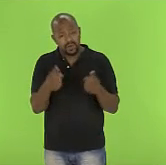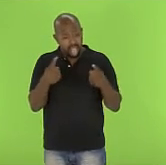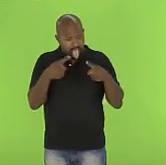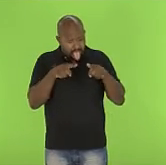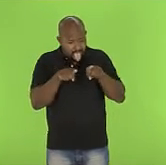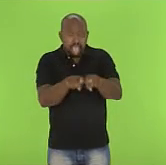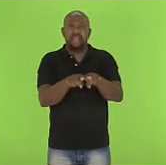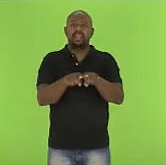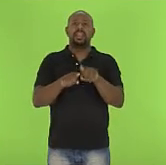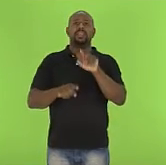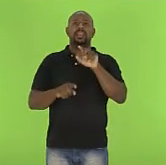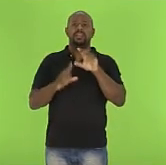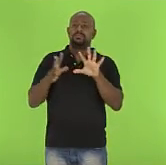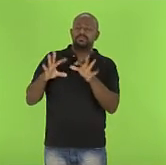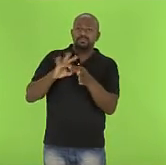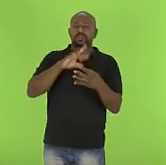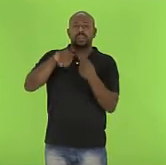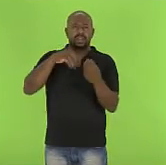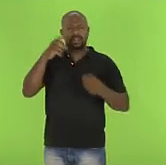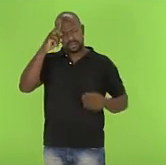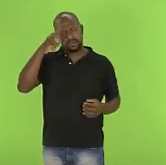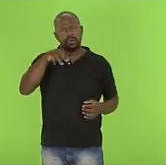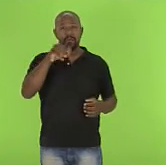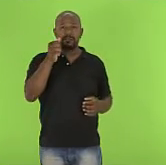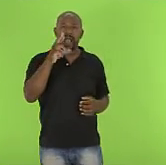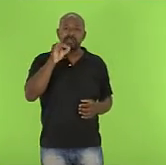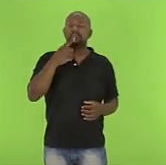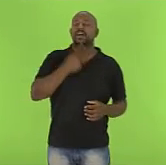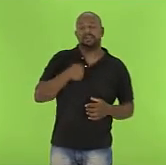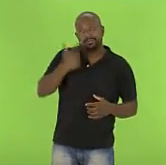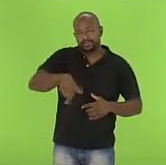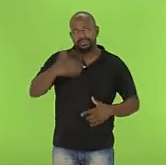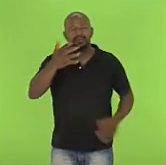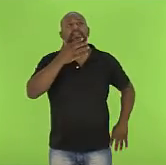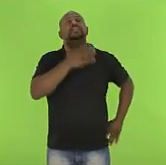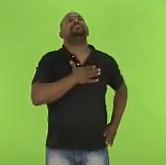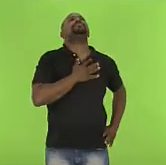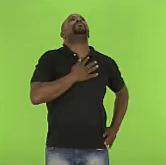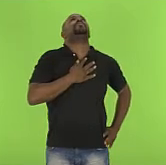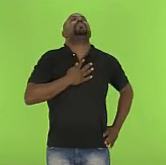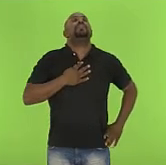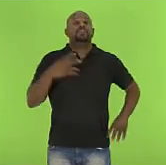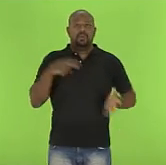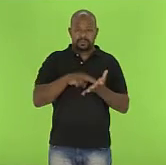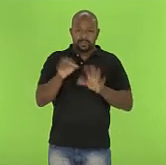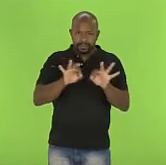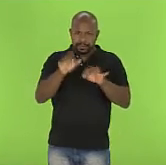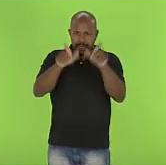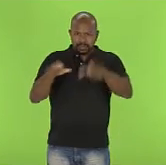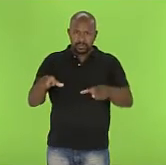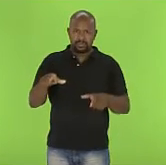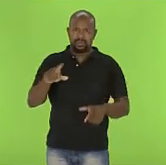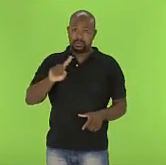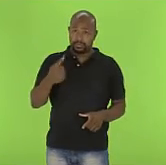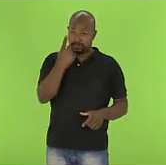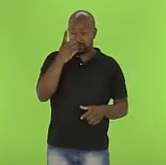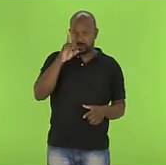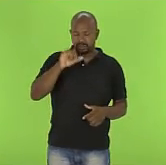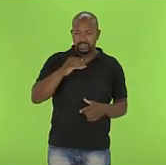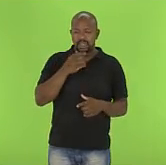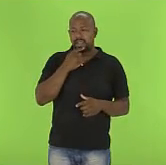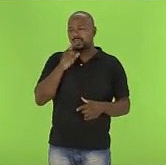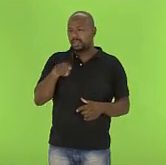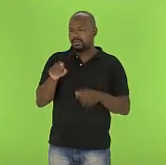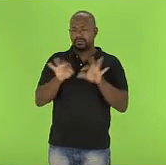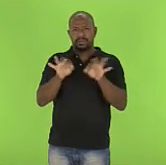híbrido também, né? Todo. Porque eu lembro quando o Márcio Bibar, vou falar dele mais uma vez, Quando ele chegou para fazer a preparação de elenco no primeiro